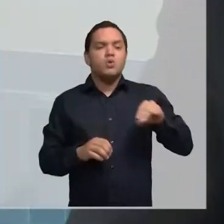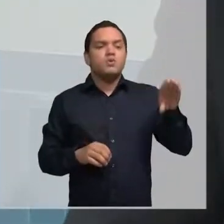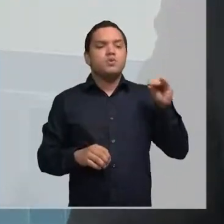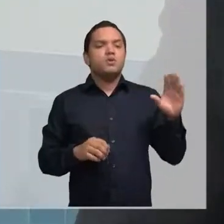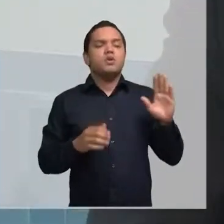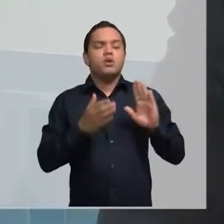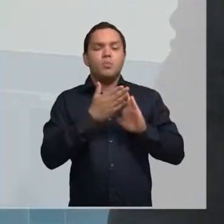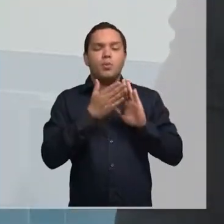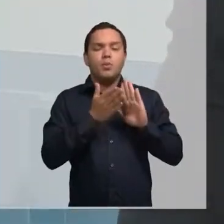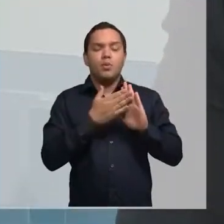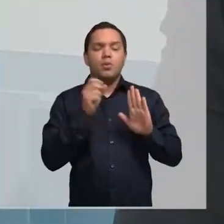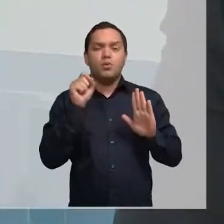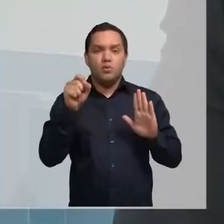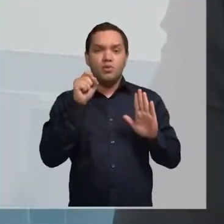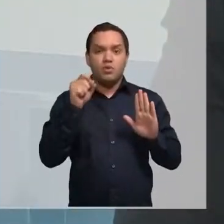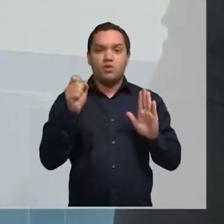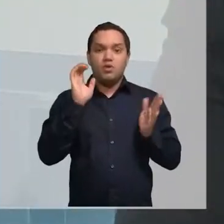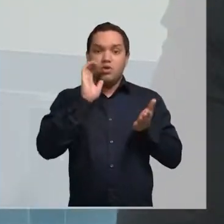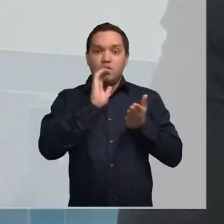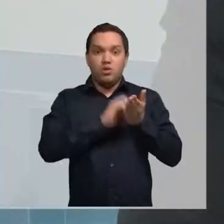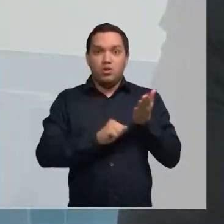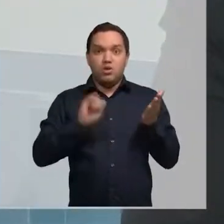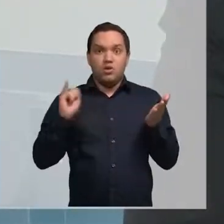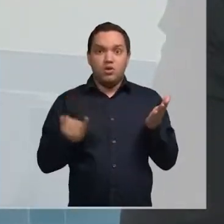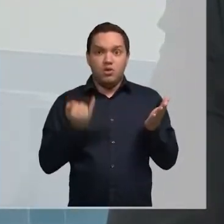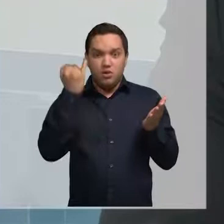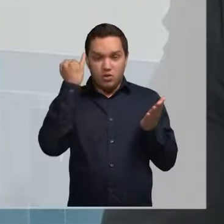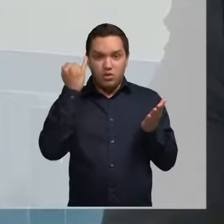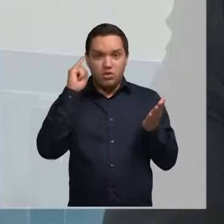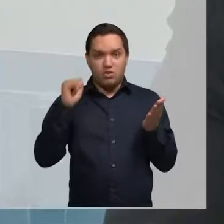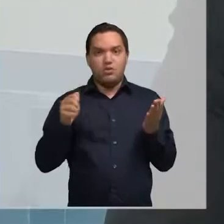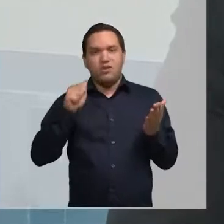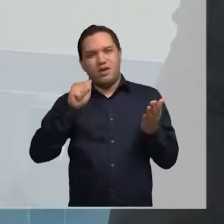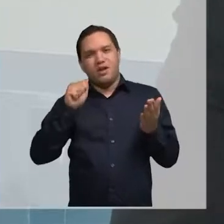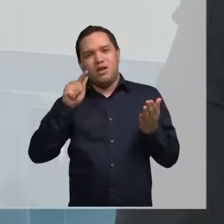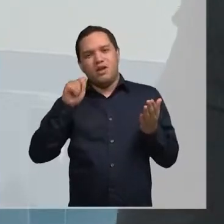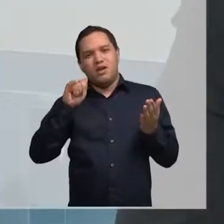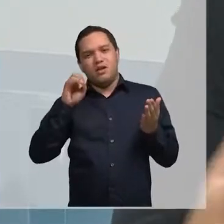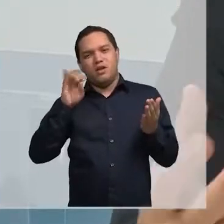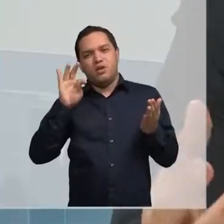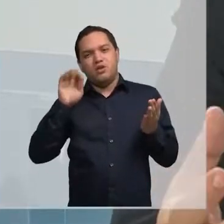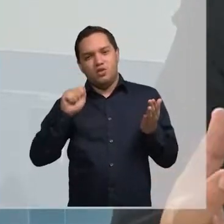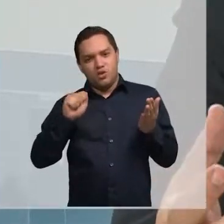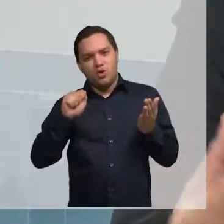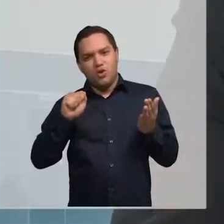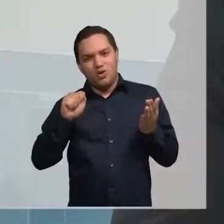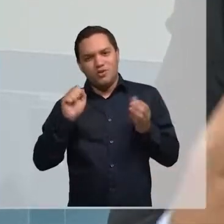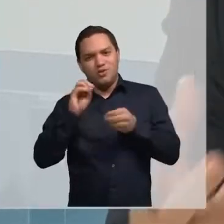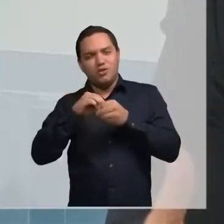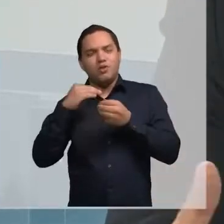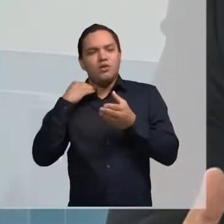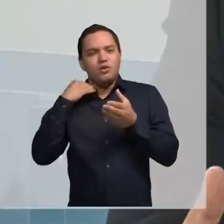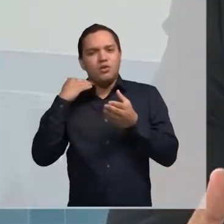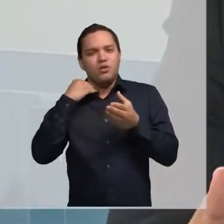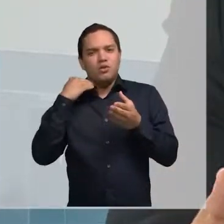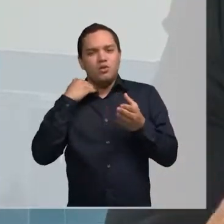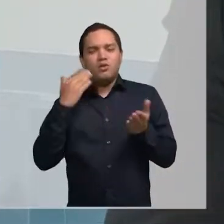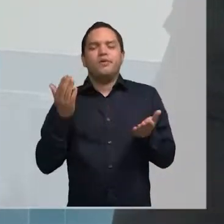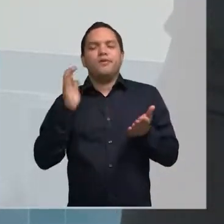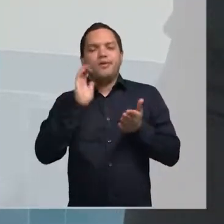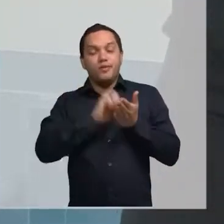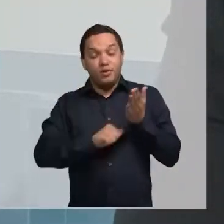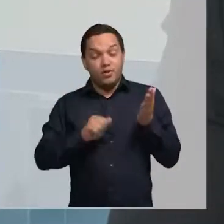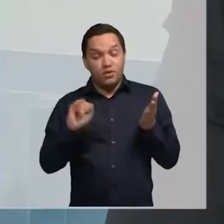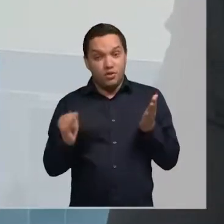que você retira o juro de agiota cobrado por essas instituições bancárias que não eram nem para funcionar,